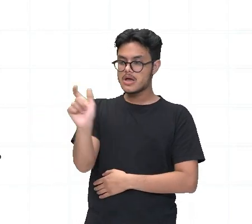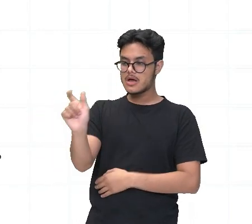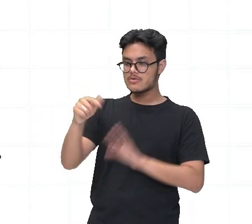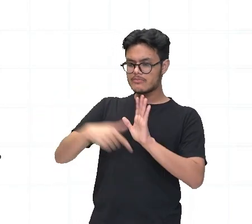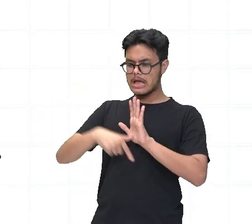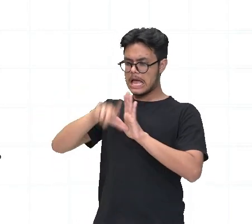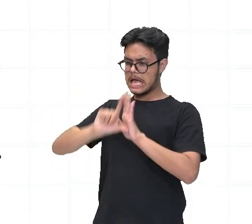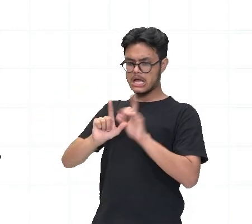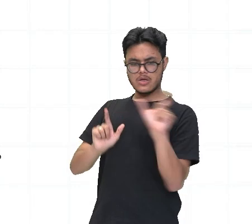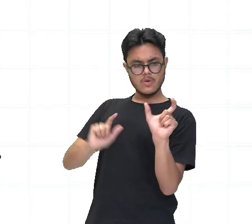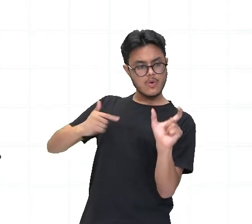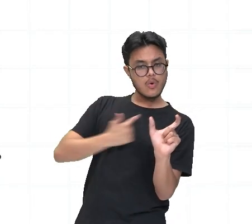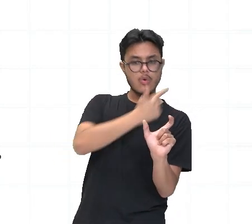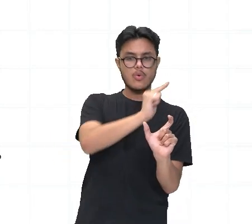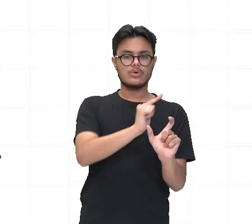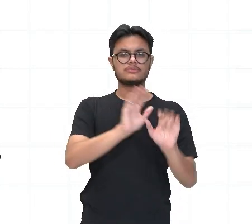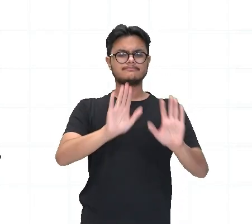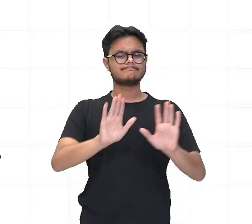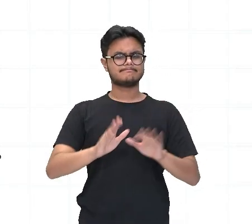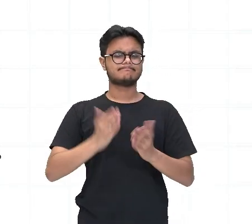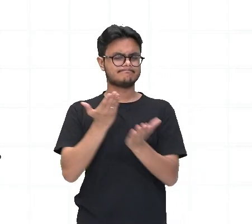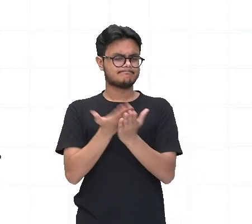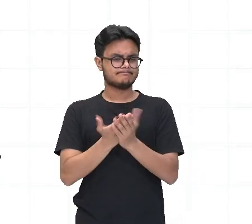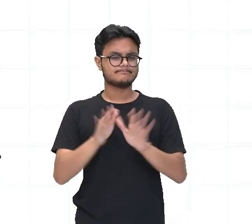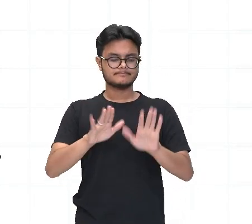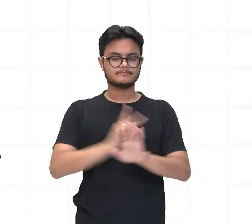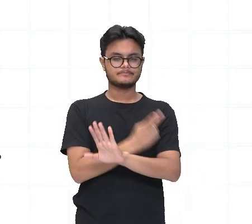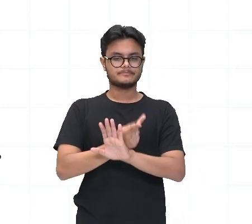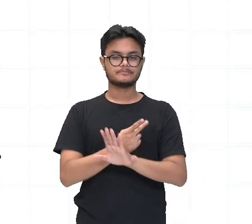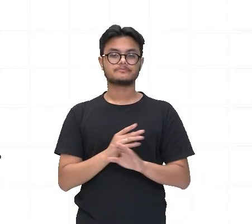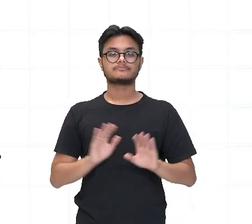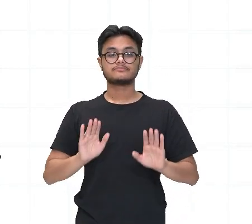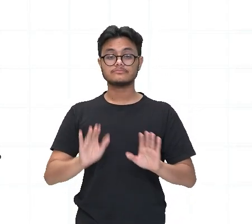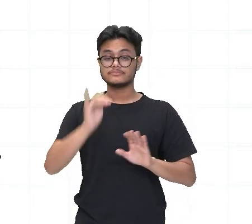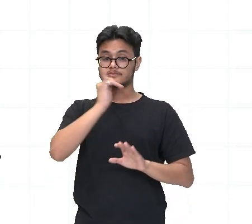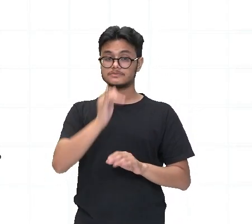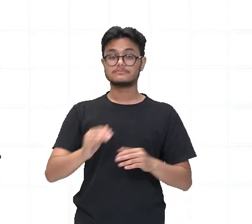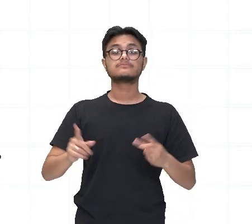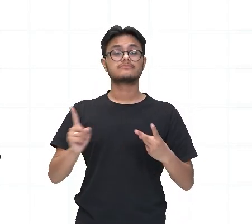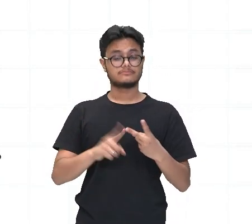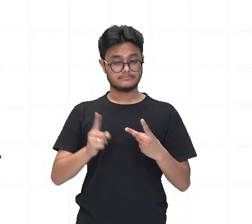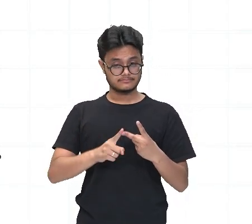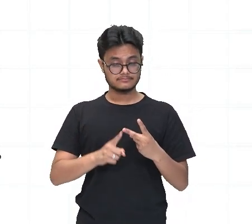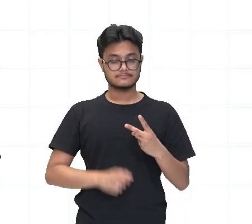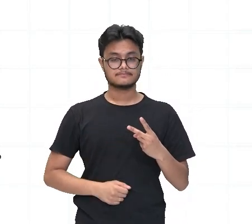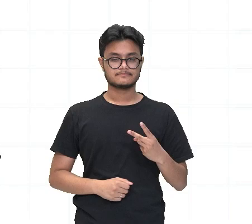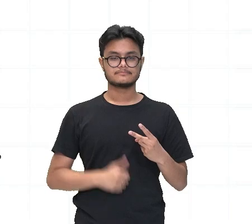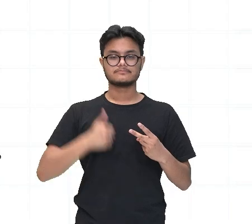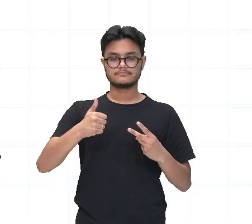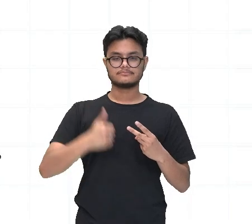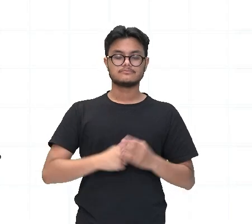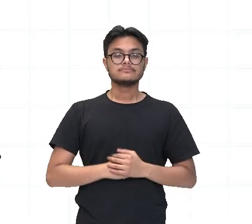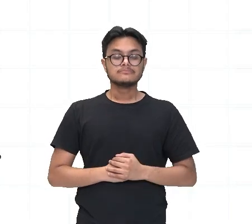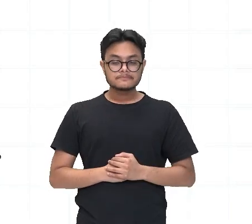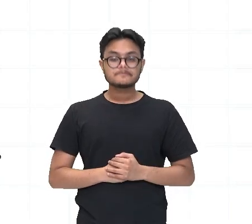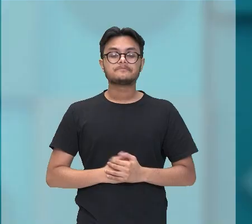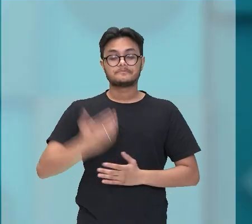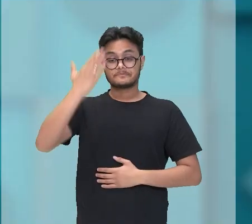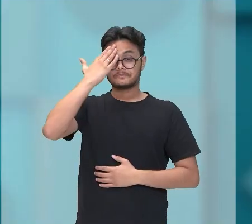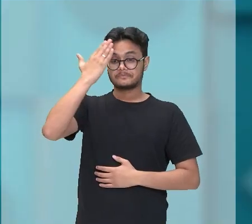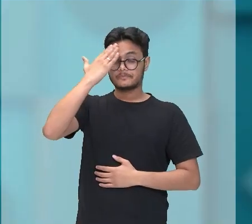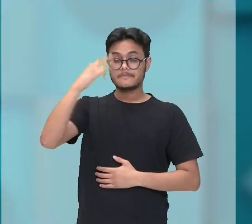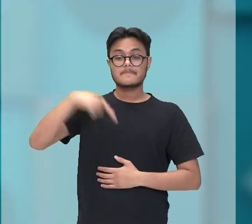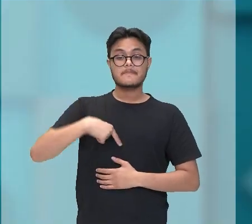rever isso daqui a pouco, né? Ao elemento referenciado, damos o nome de referente, certo? Então, sabendo